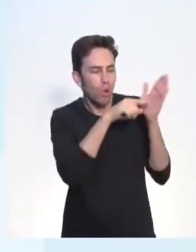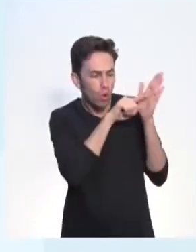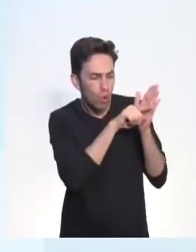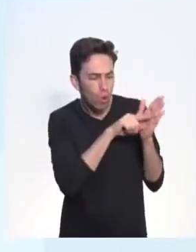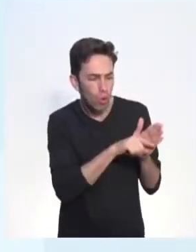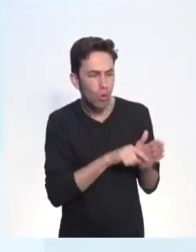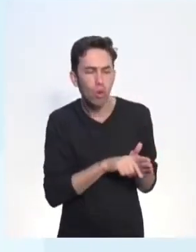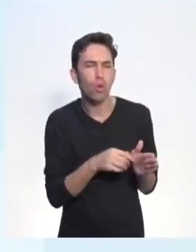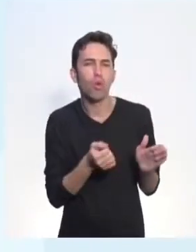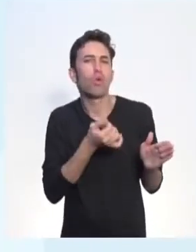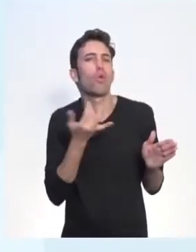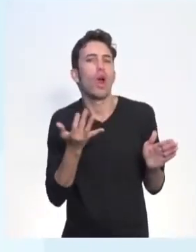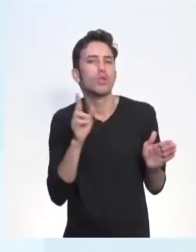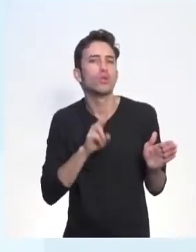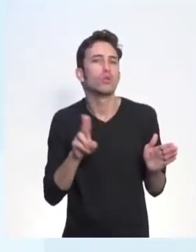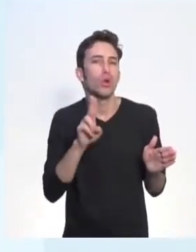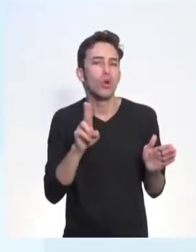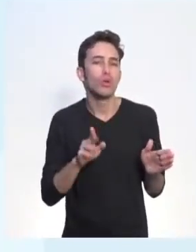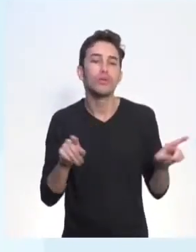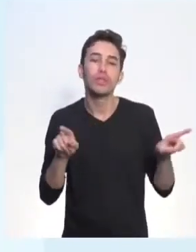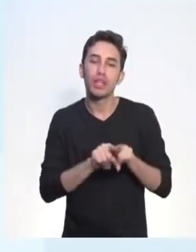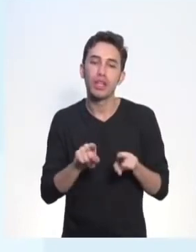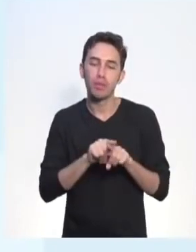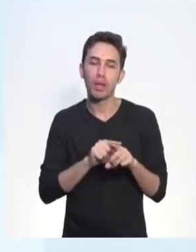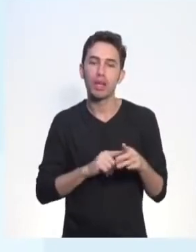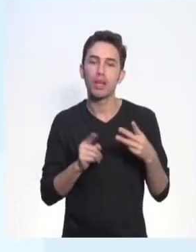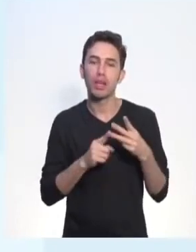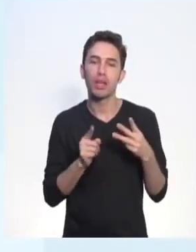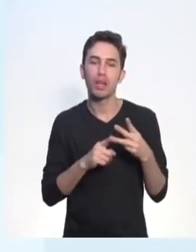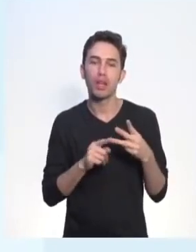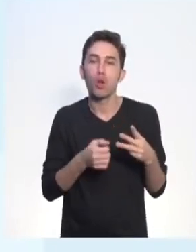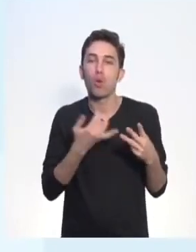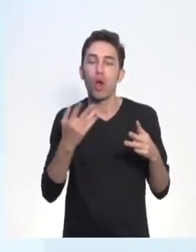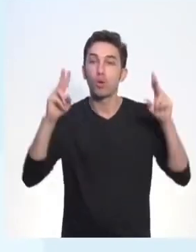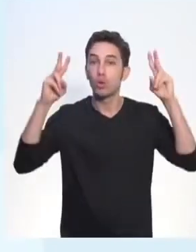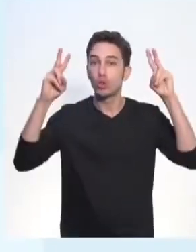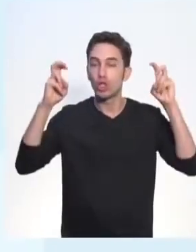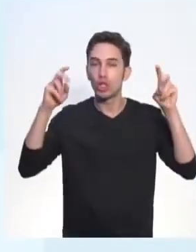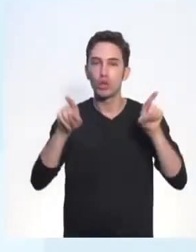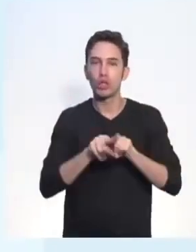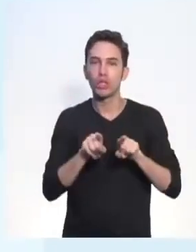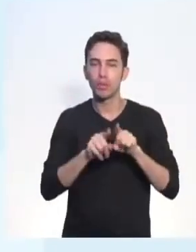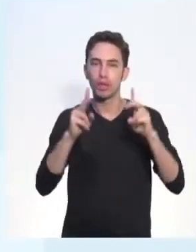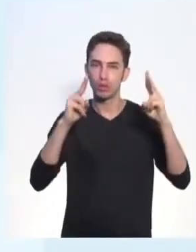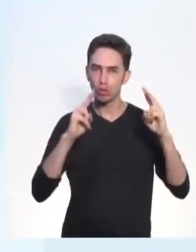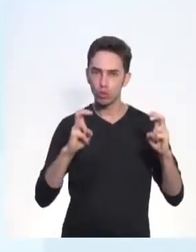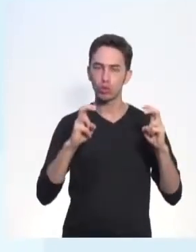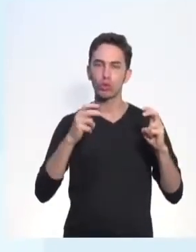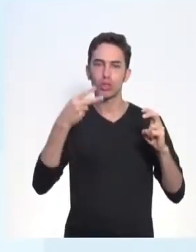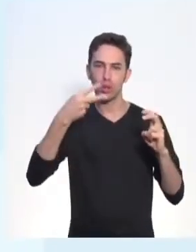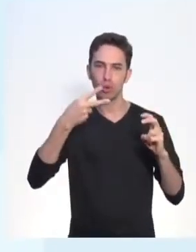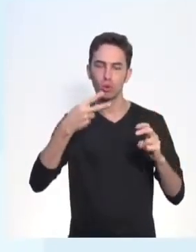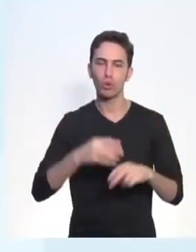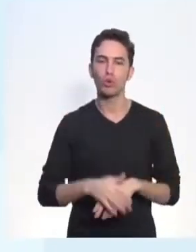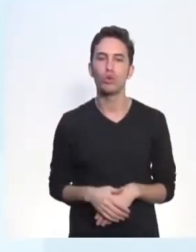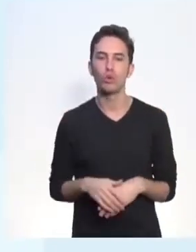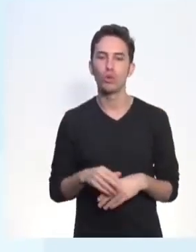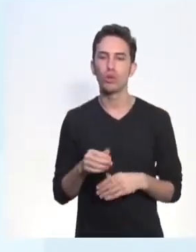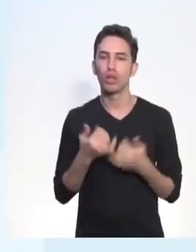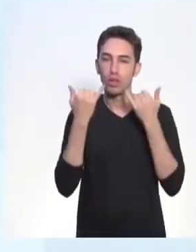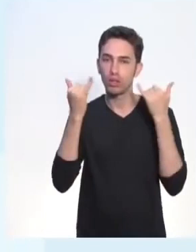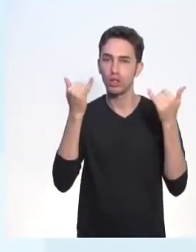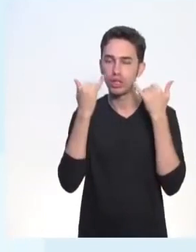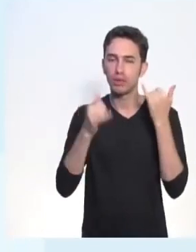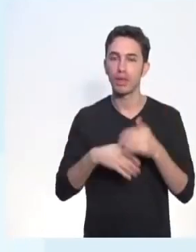pesquisas foram utilizadas, então? E qual será o título e o subtítulo da notícia? Entendam uma coisa, a gente vai aqui começar